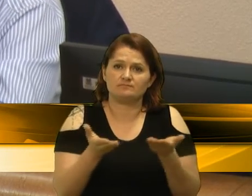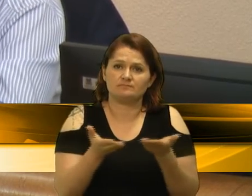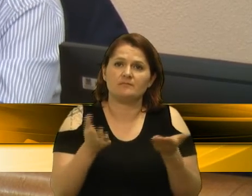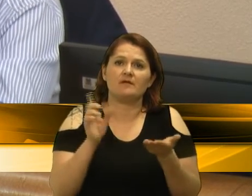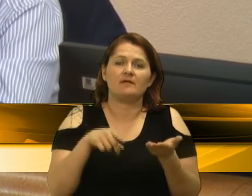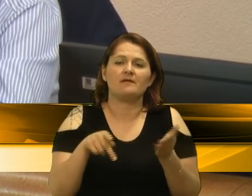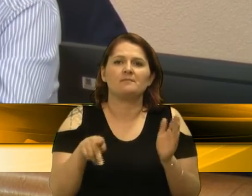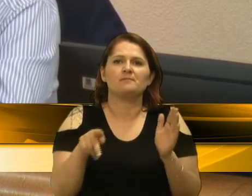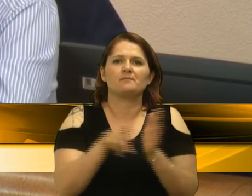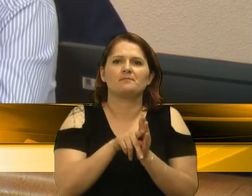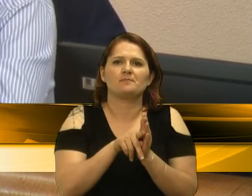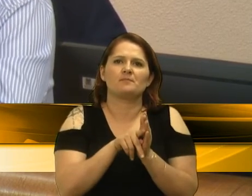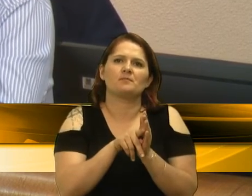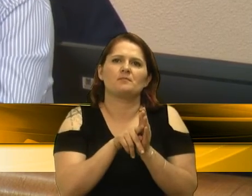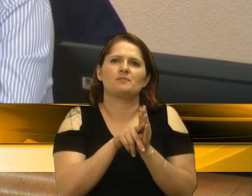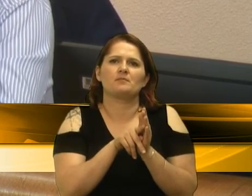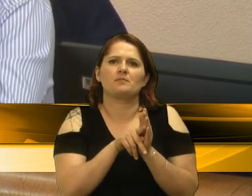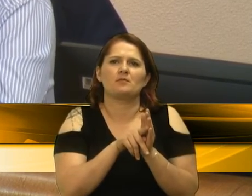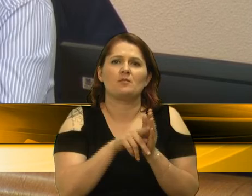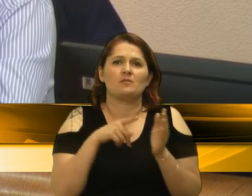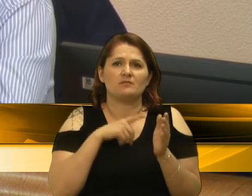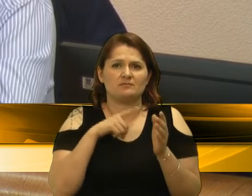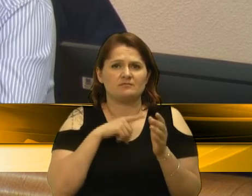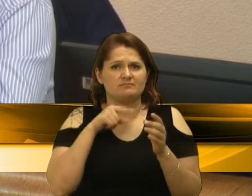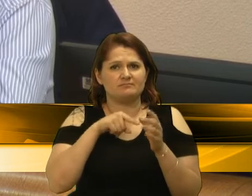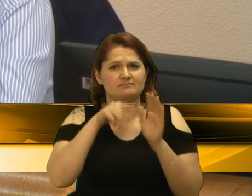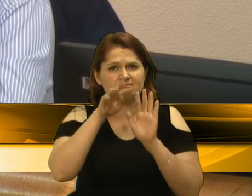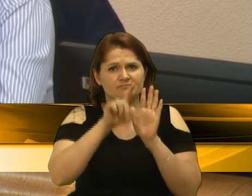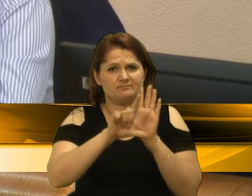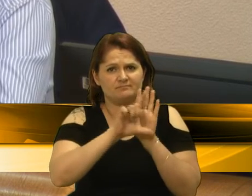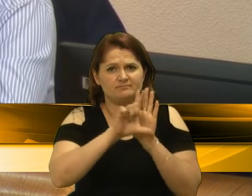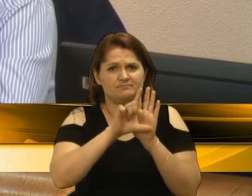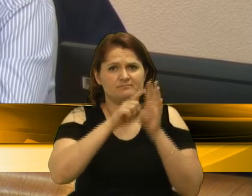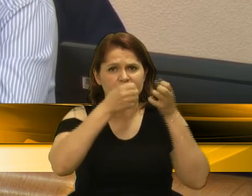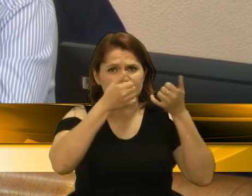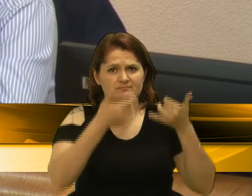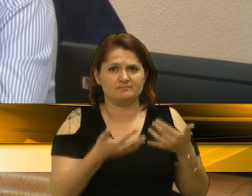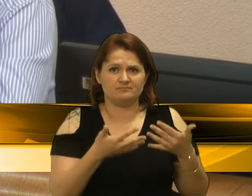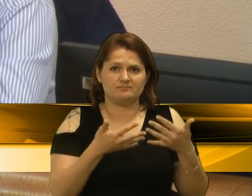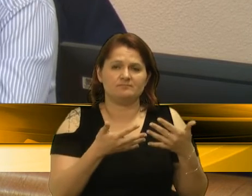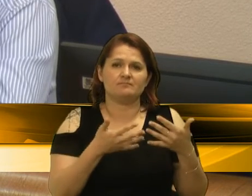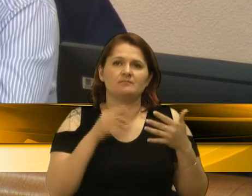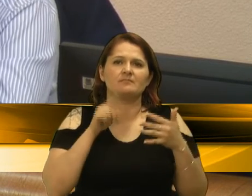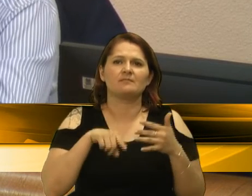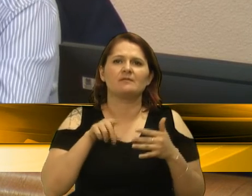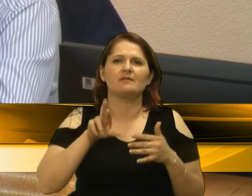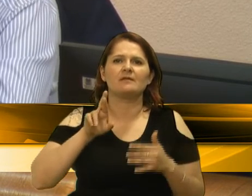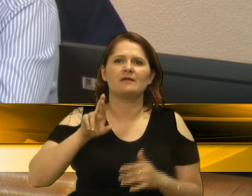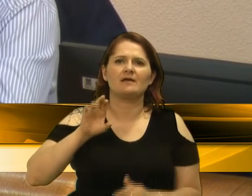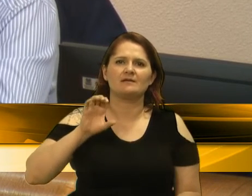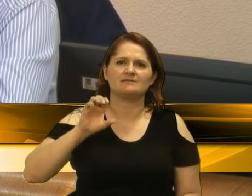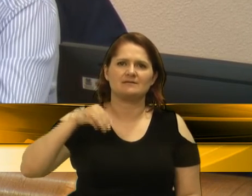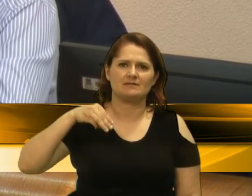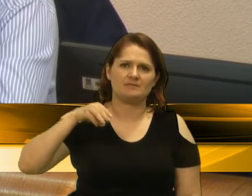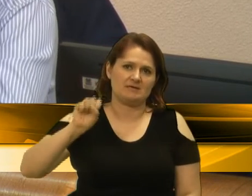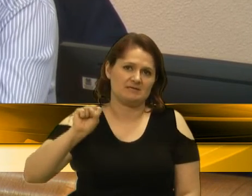que assinala o final desse dispositivo comentado do